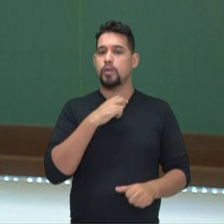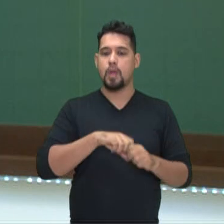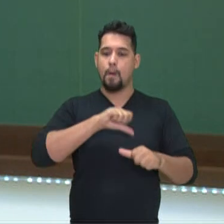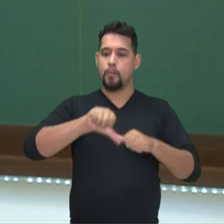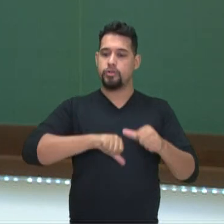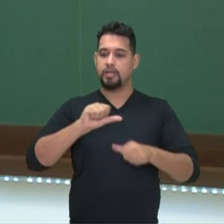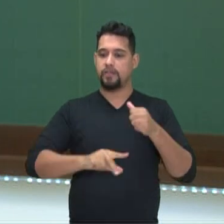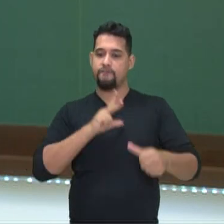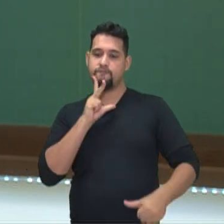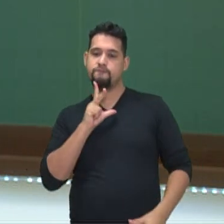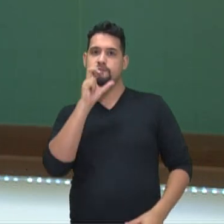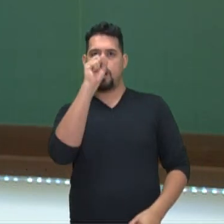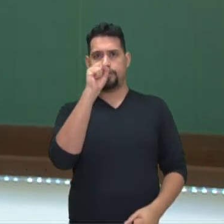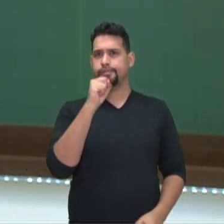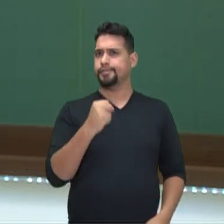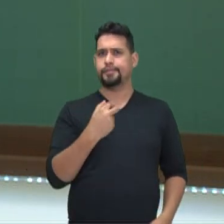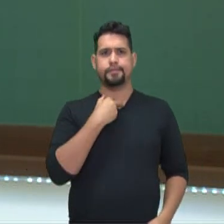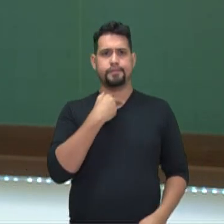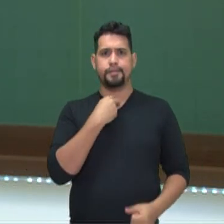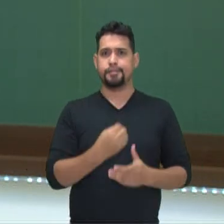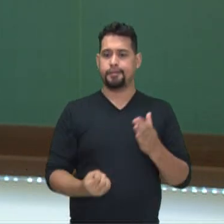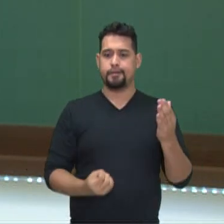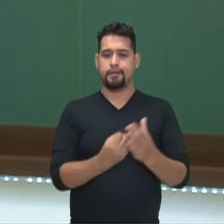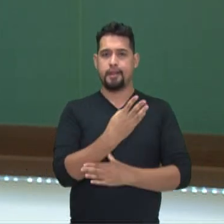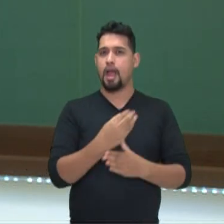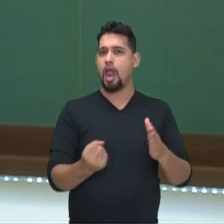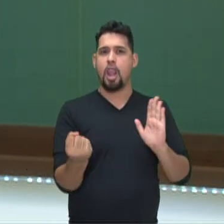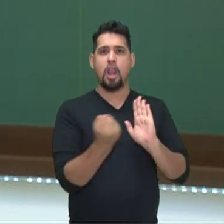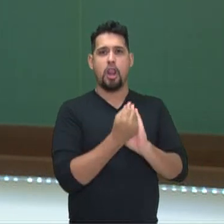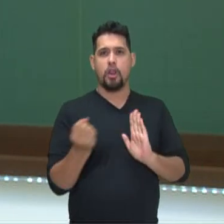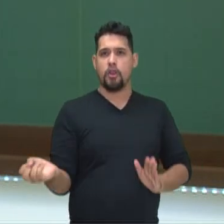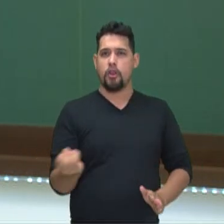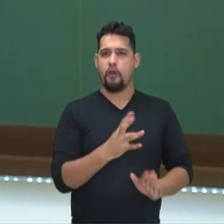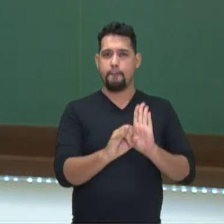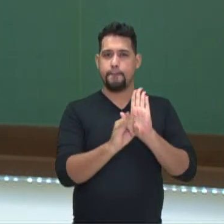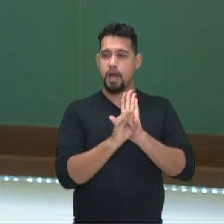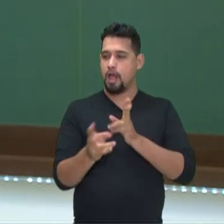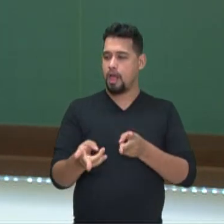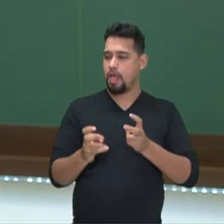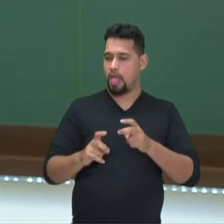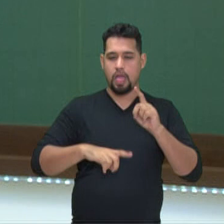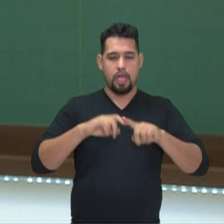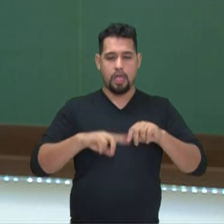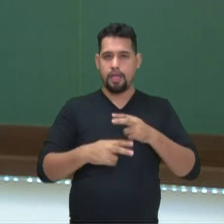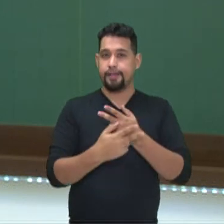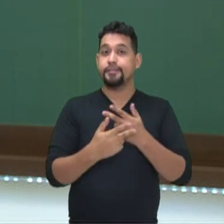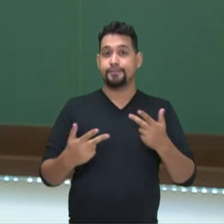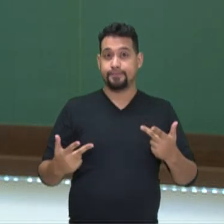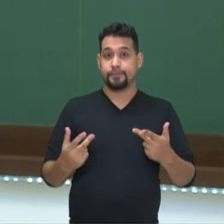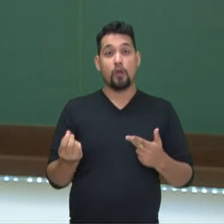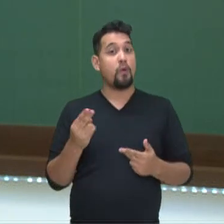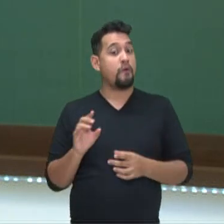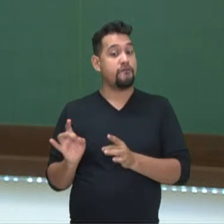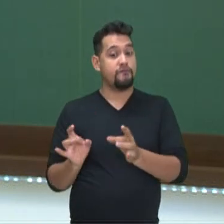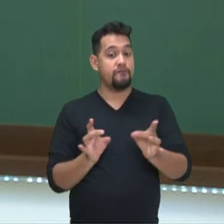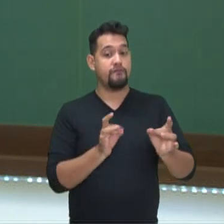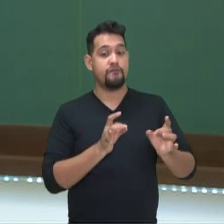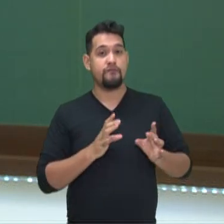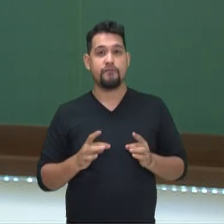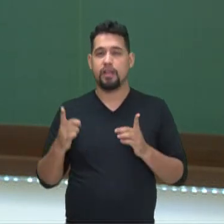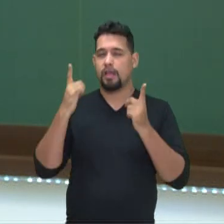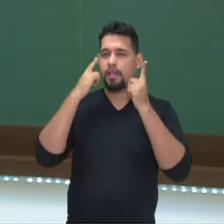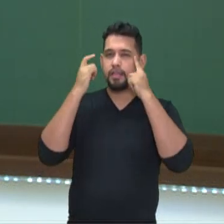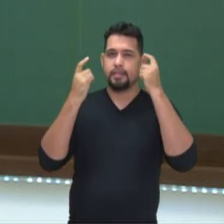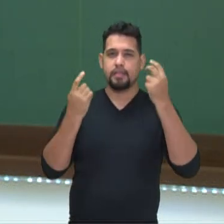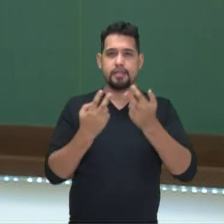mudança muito drástica quando se criam novas logomarcas para identificar determinados produtos, né? Ou vender determinadas